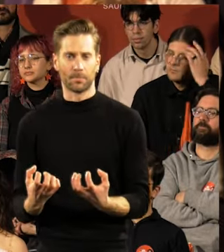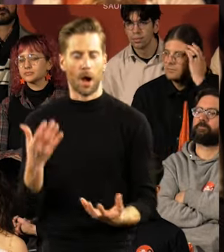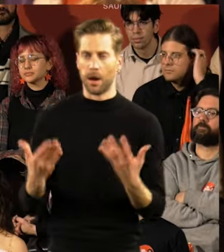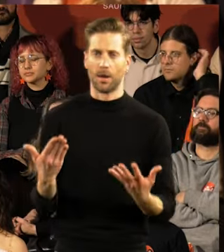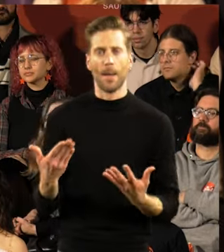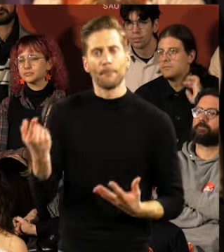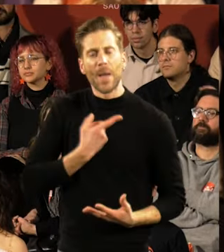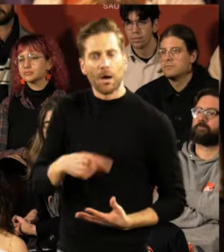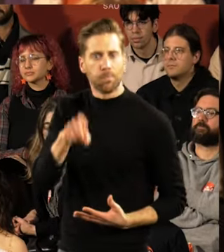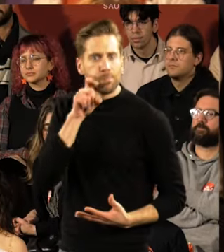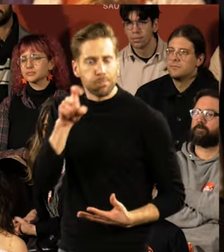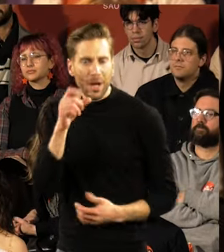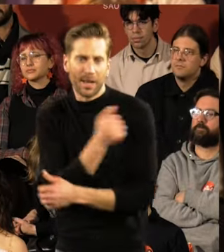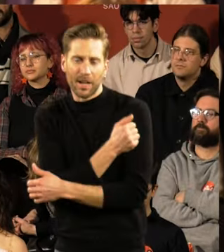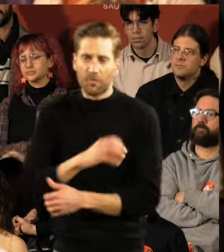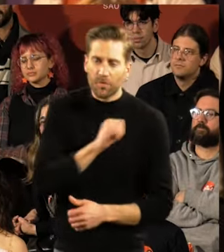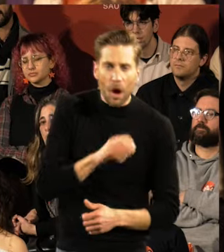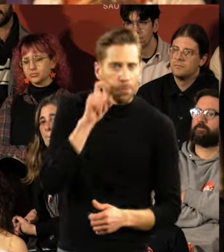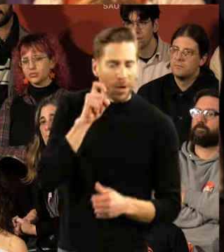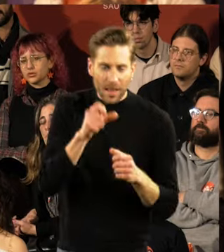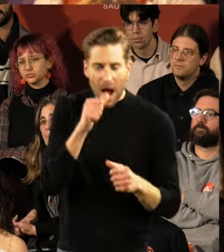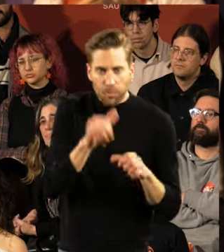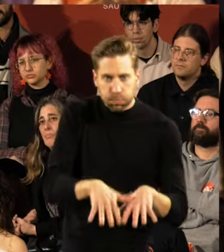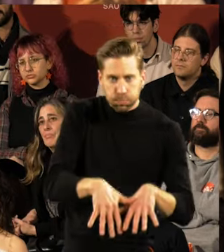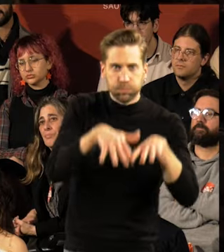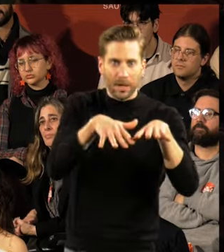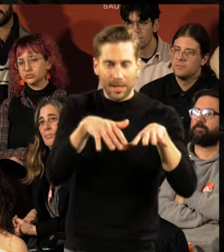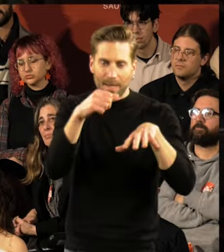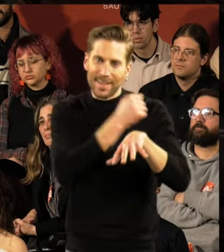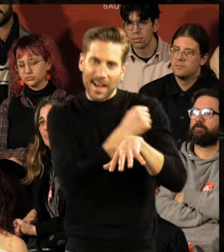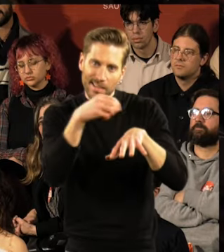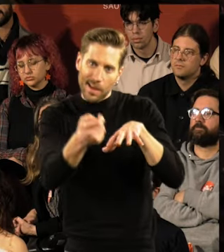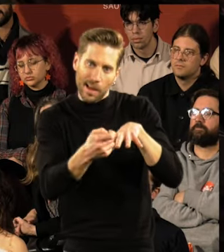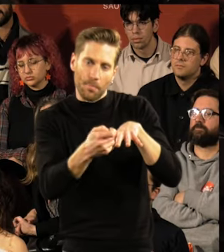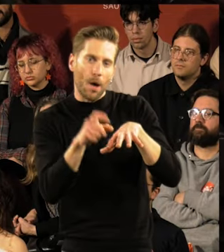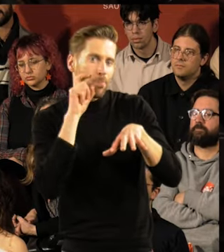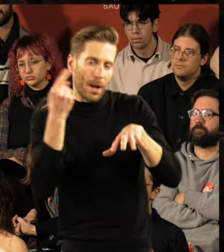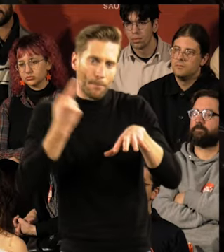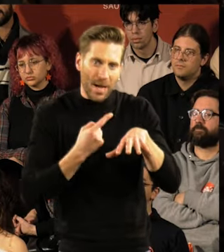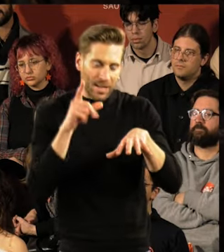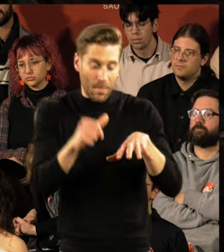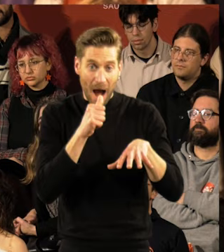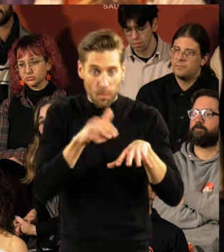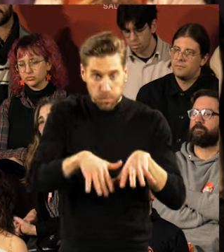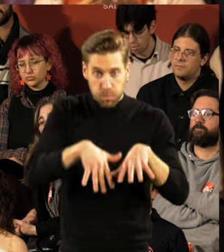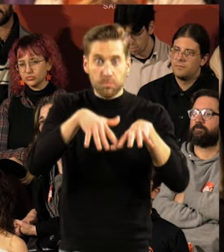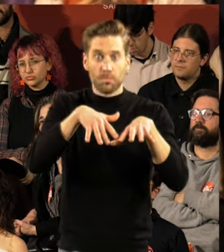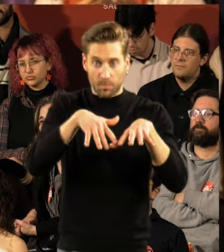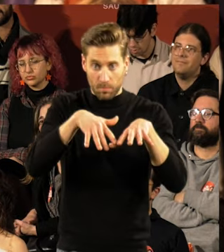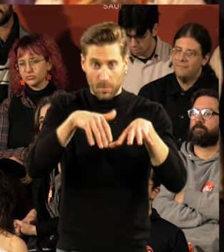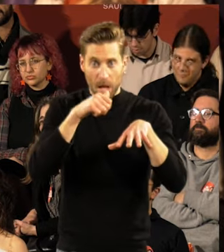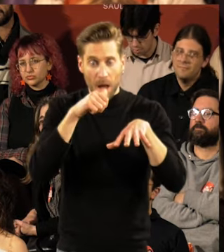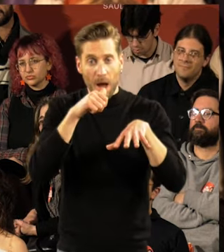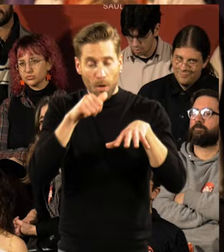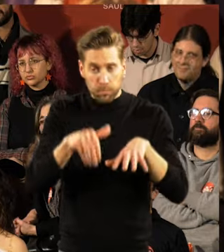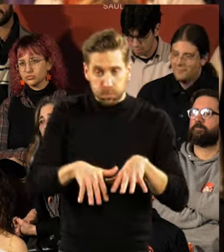de proteger as nossas casas das cheias que virão e precisamos de garantir que a água que corre e que